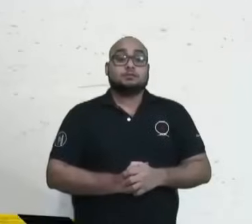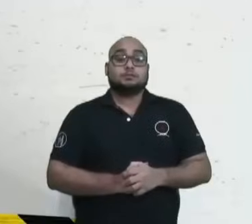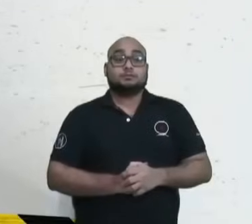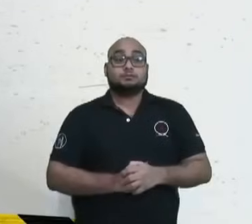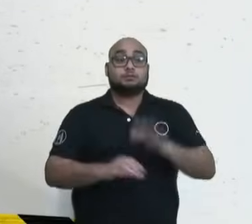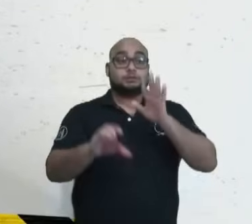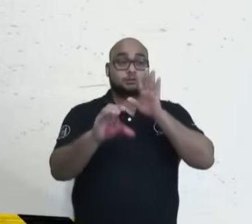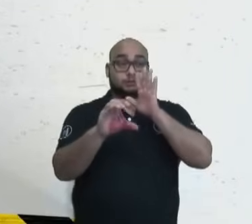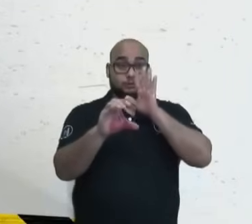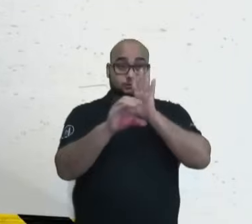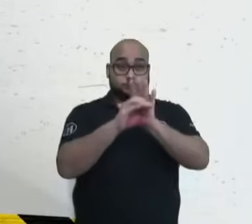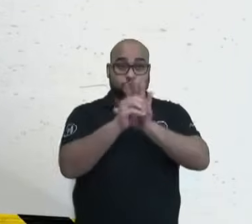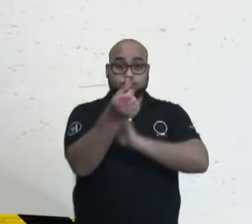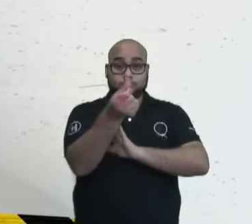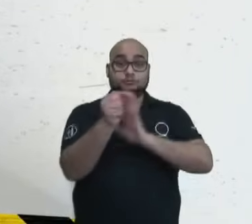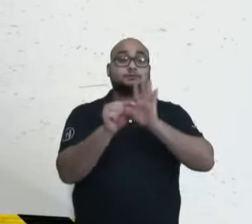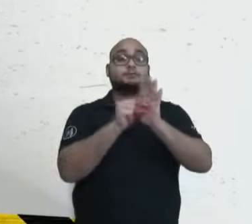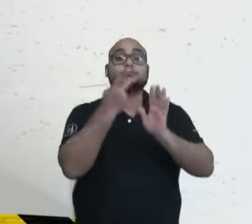Deus